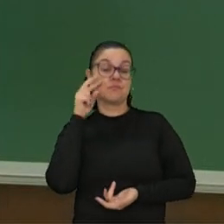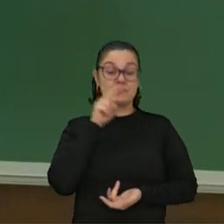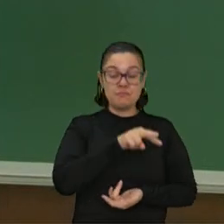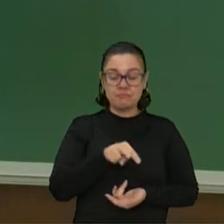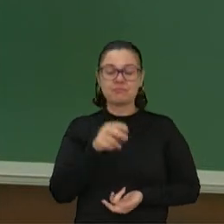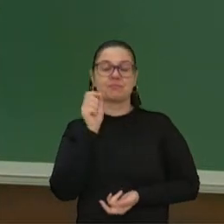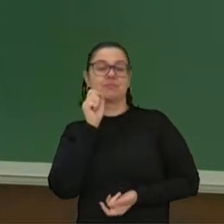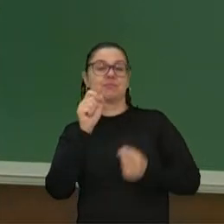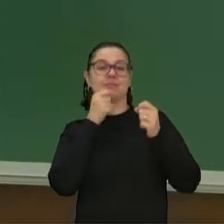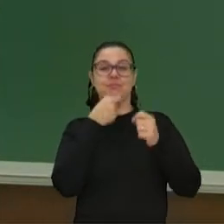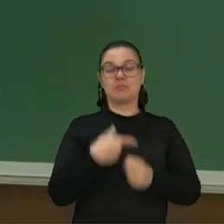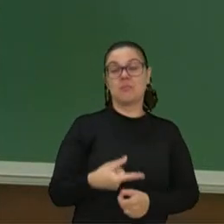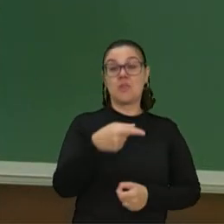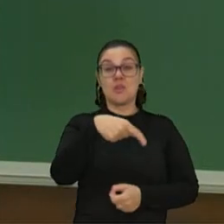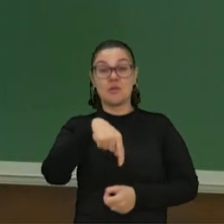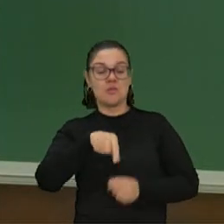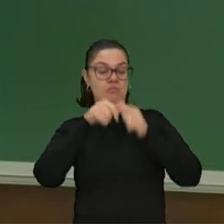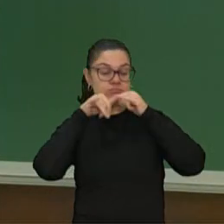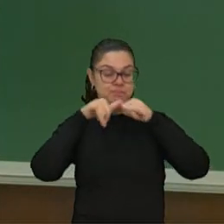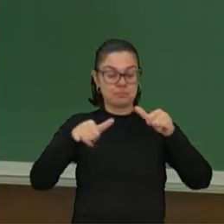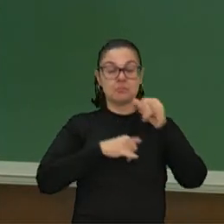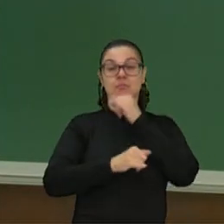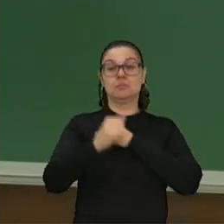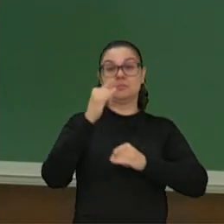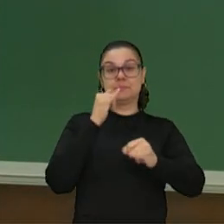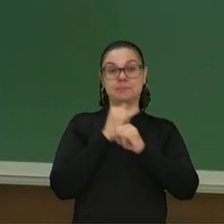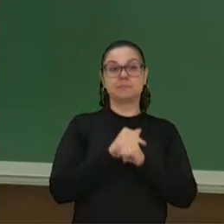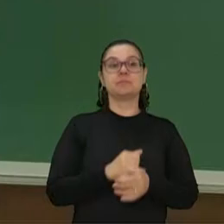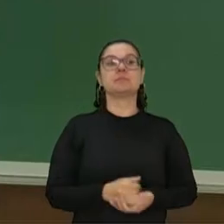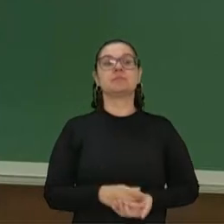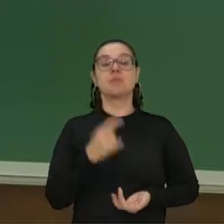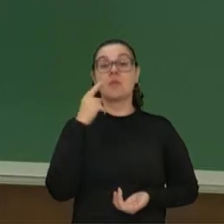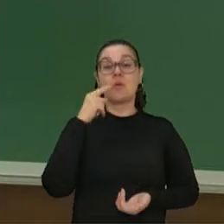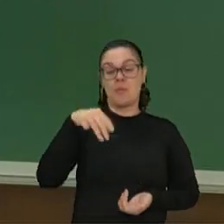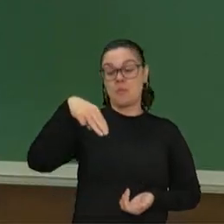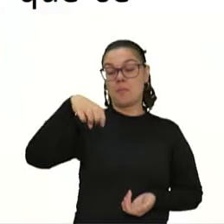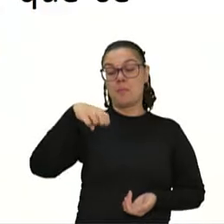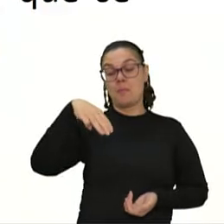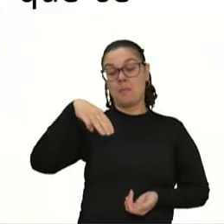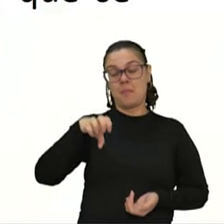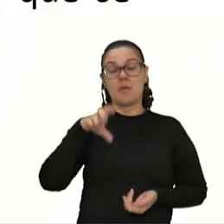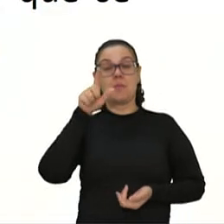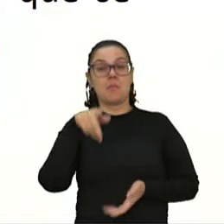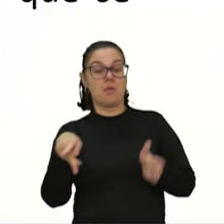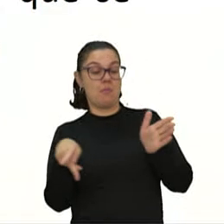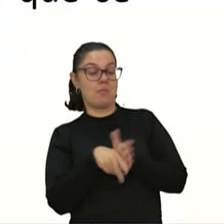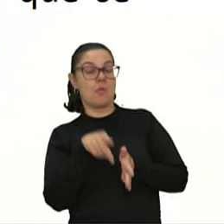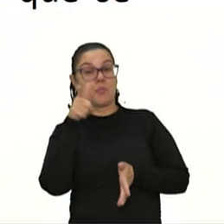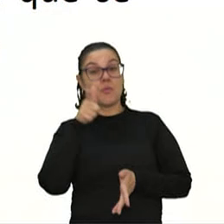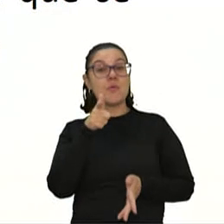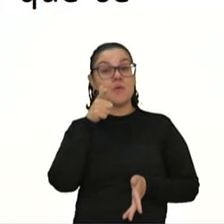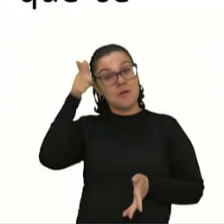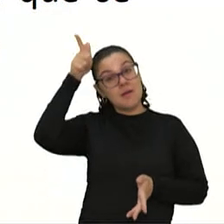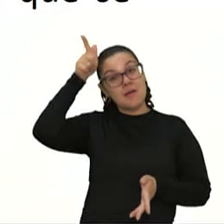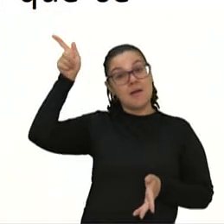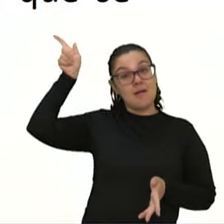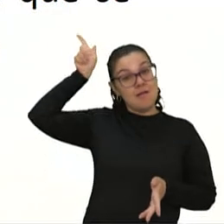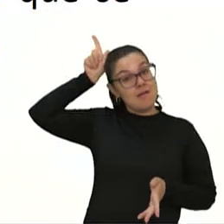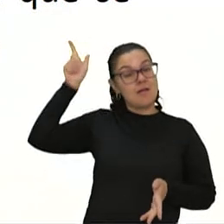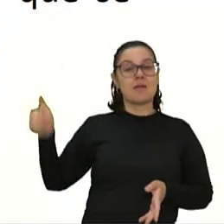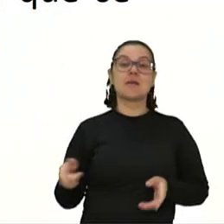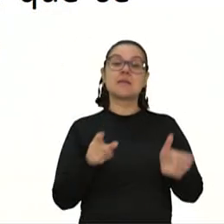algum. Meme é muito divulgado na internet. Então vamos lá. Meme é um termo grego que